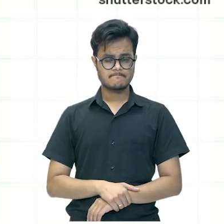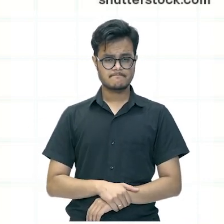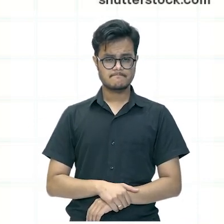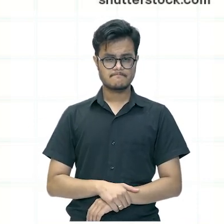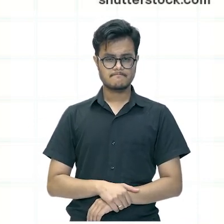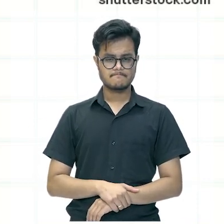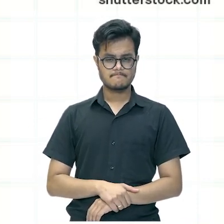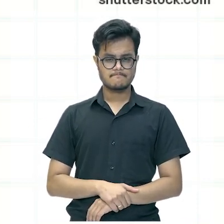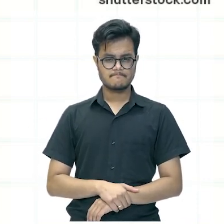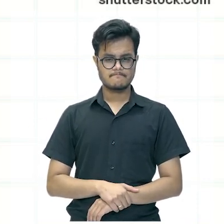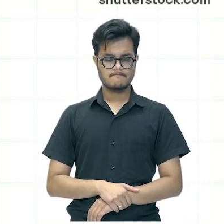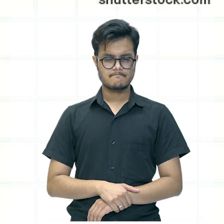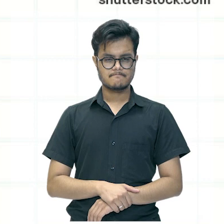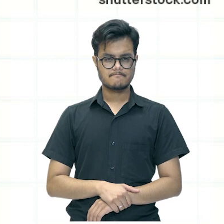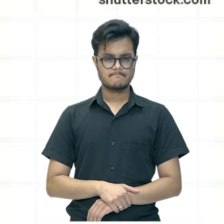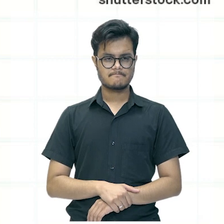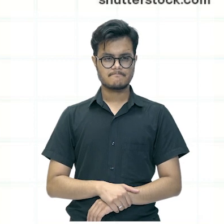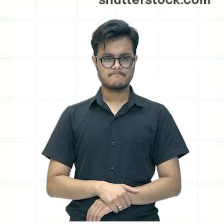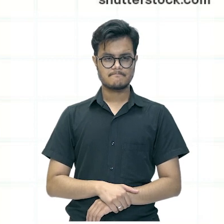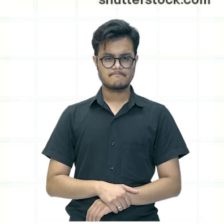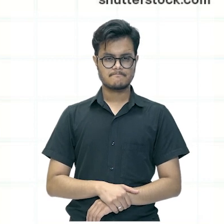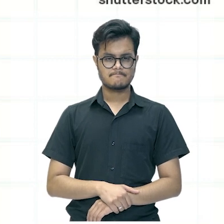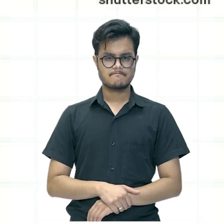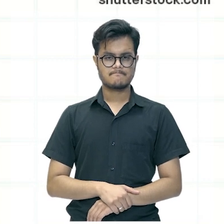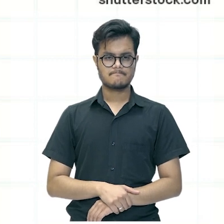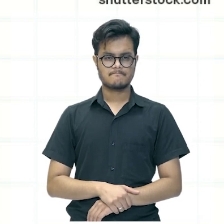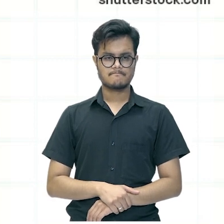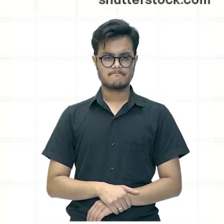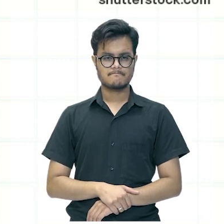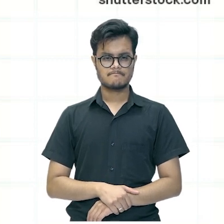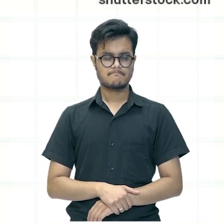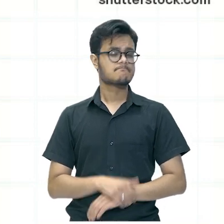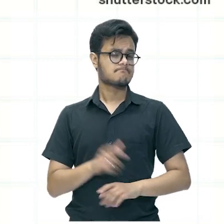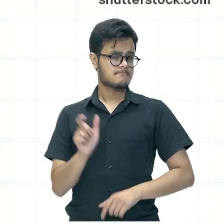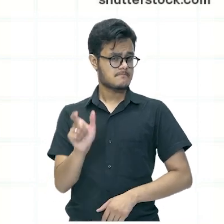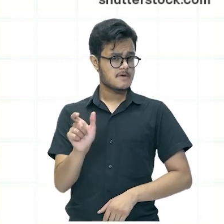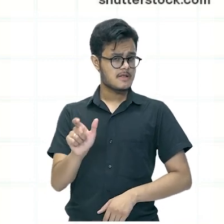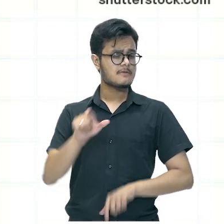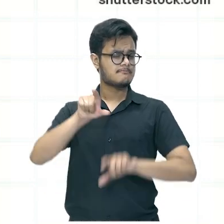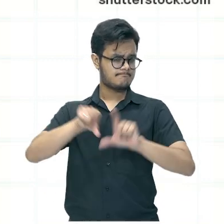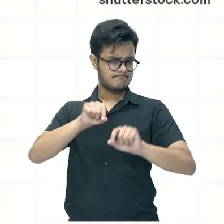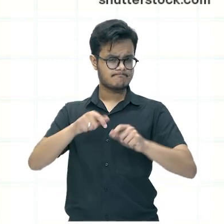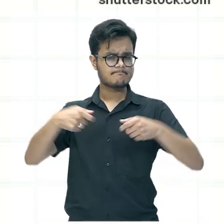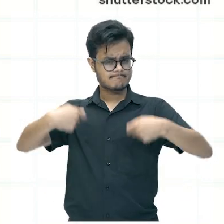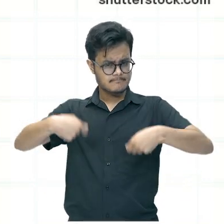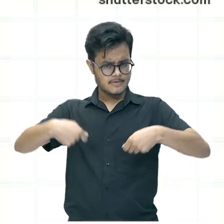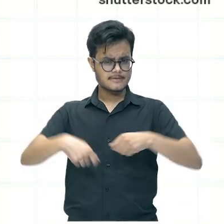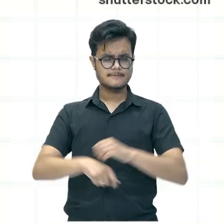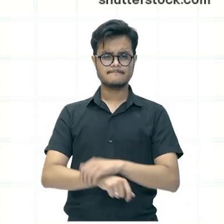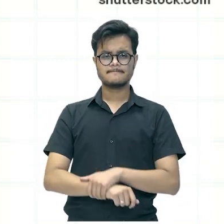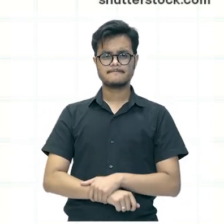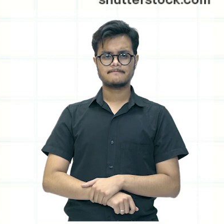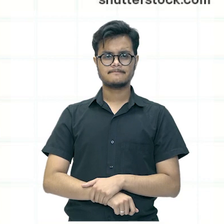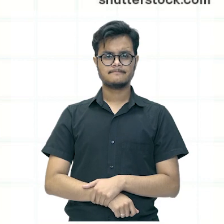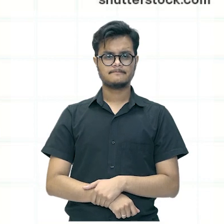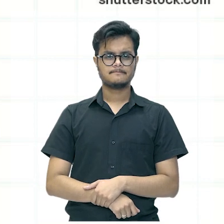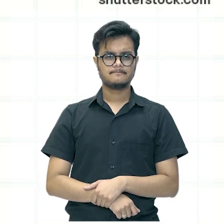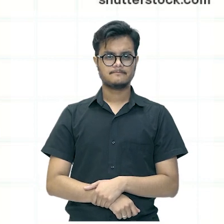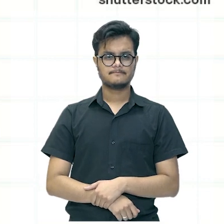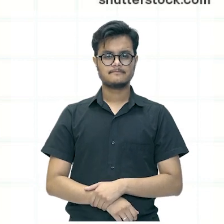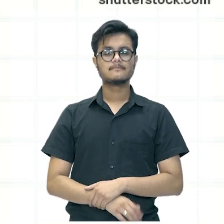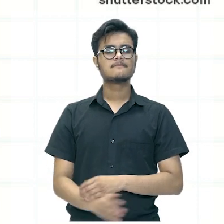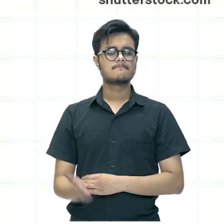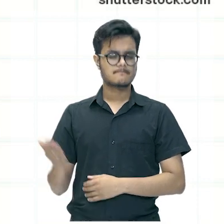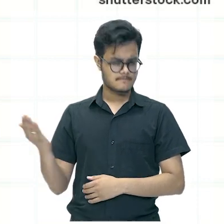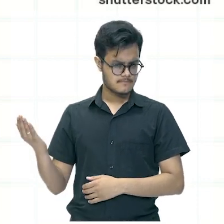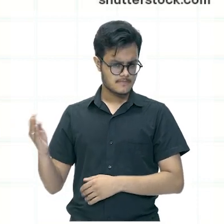different between teens and adults. Vou marcar as nossas palavras, né? Pra gente não deixar nada passar aqui. Ó, depression, que eu tô marcando em